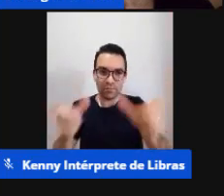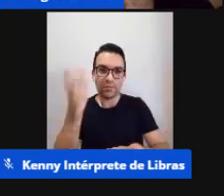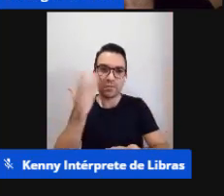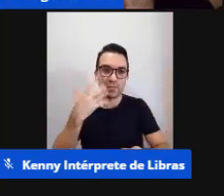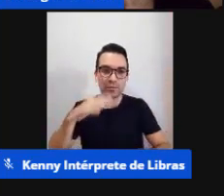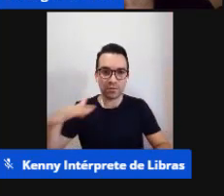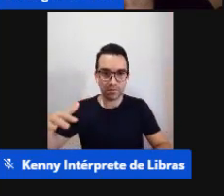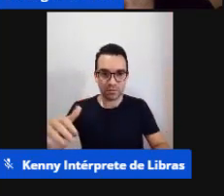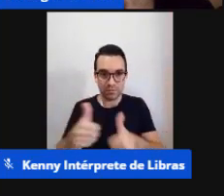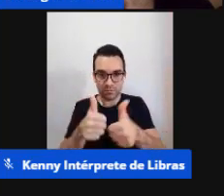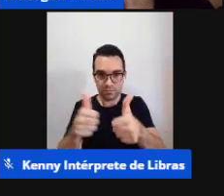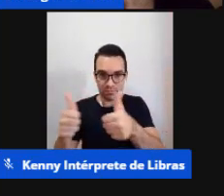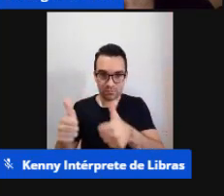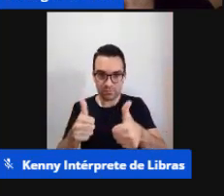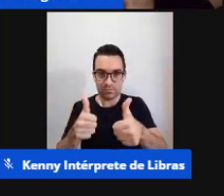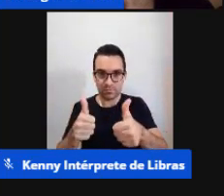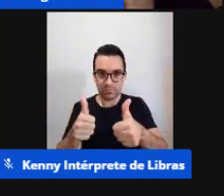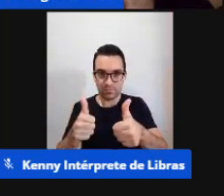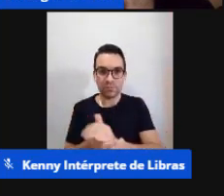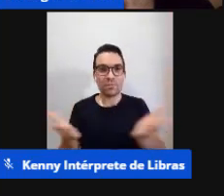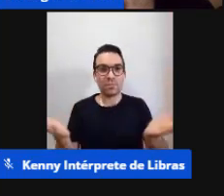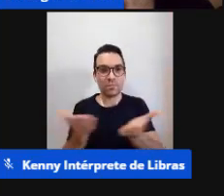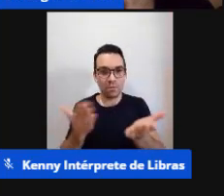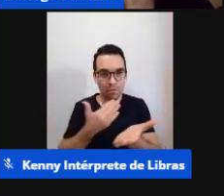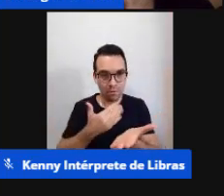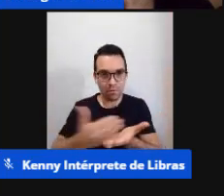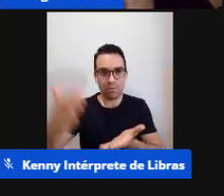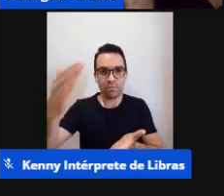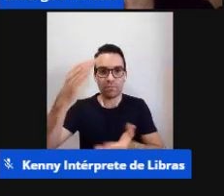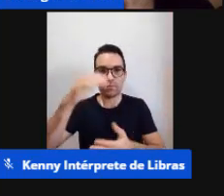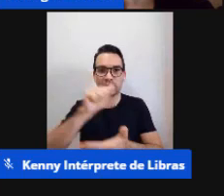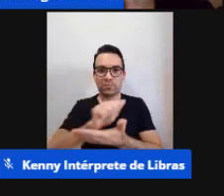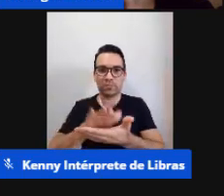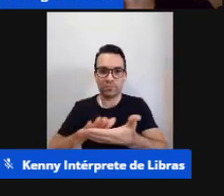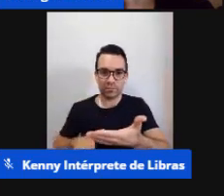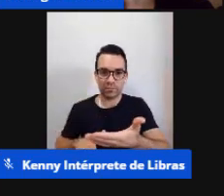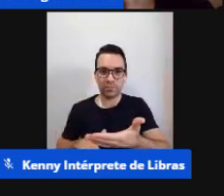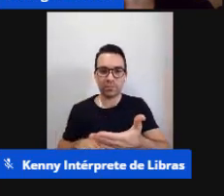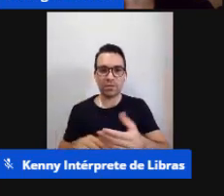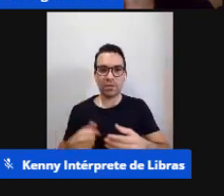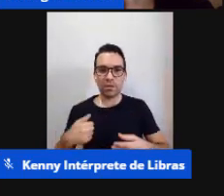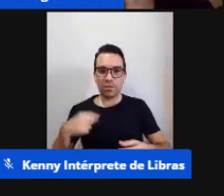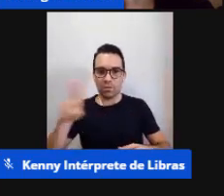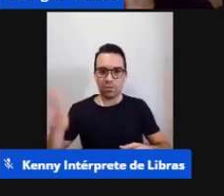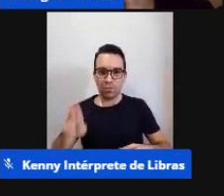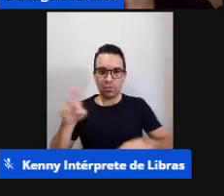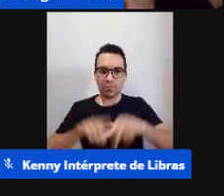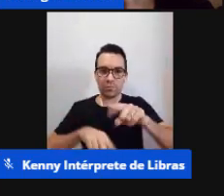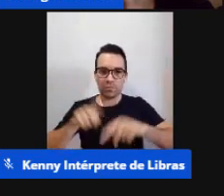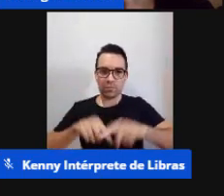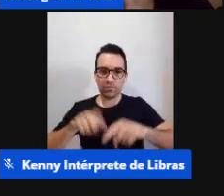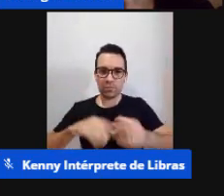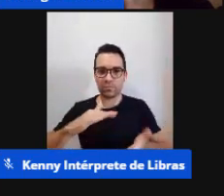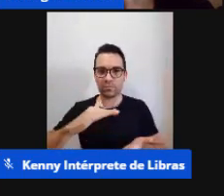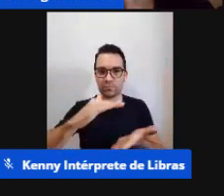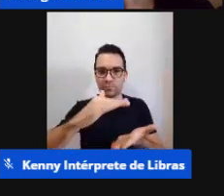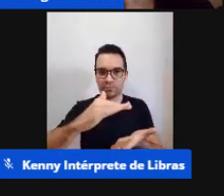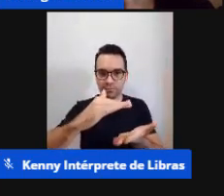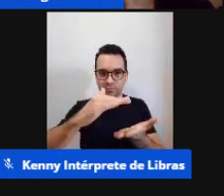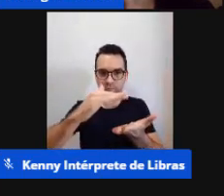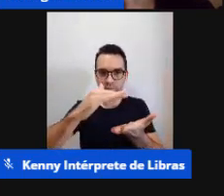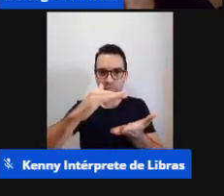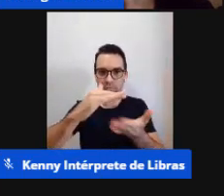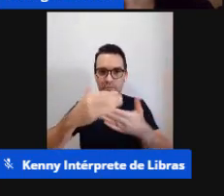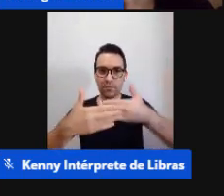Tudo bem? Então vamos lá para a nossa atividade. Eu estou utilizando aqui um pote transparente para a criança poder ver o que